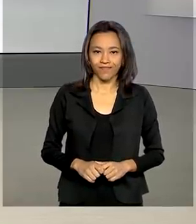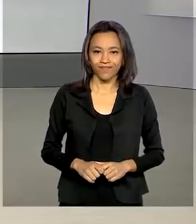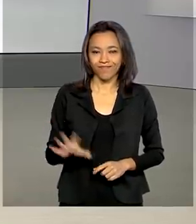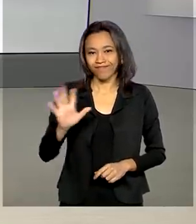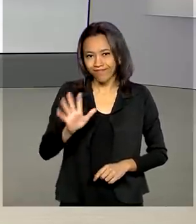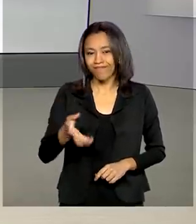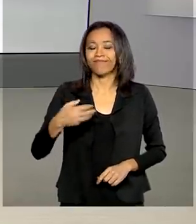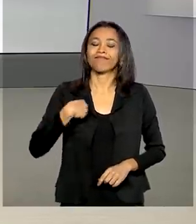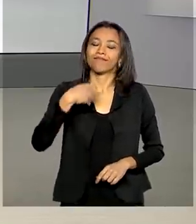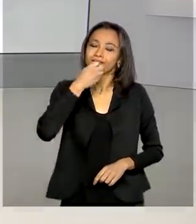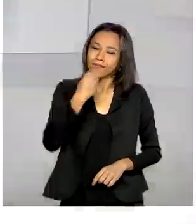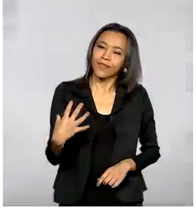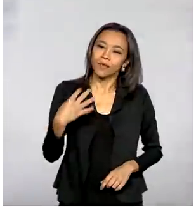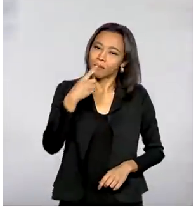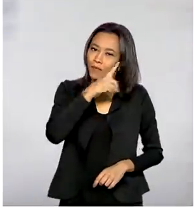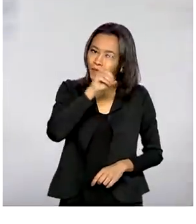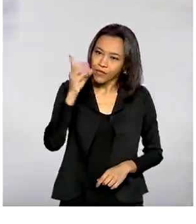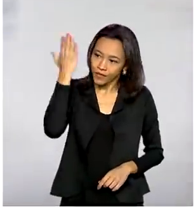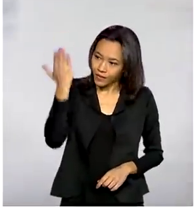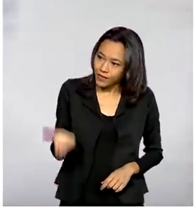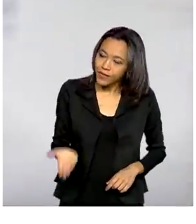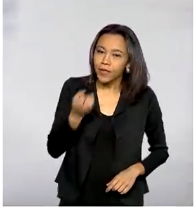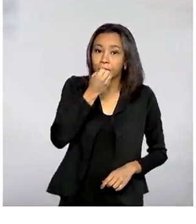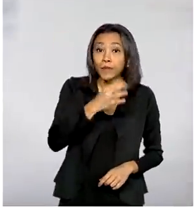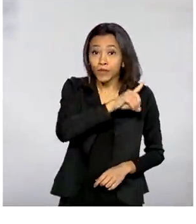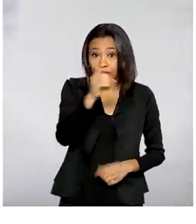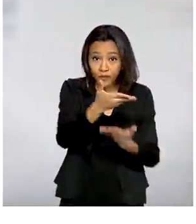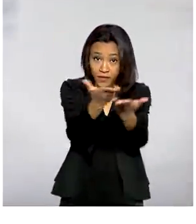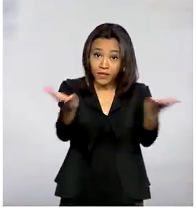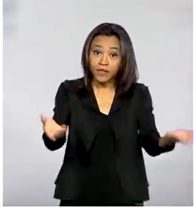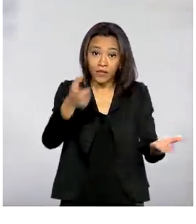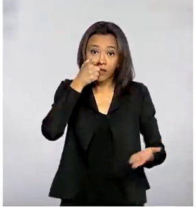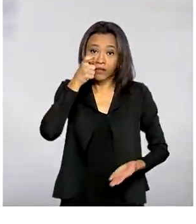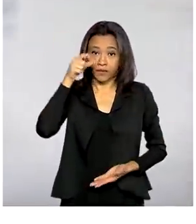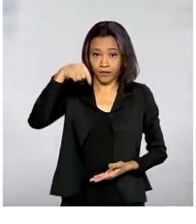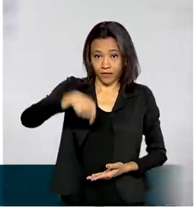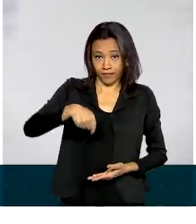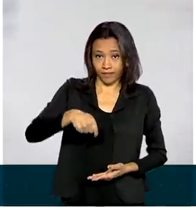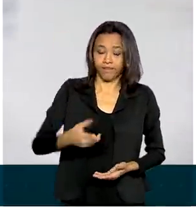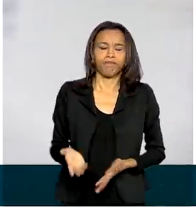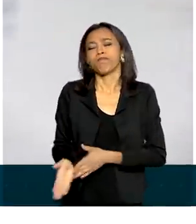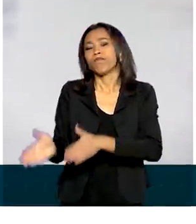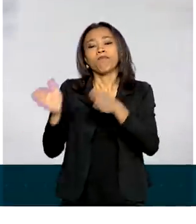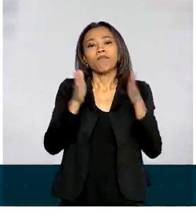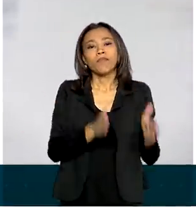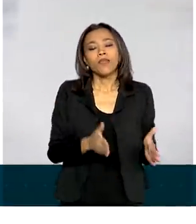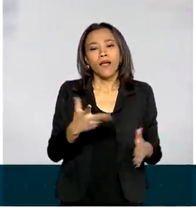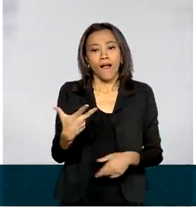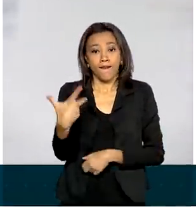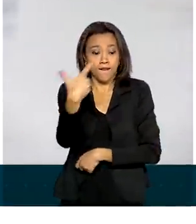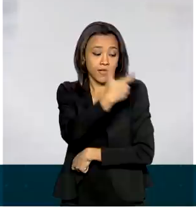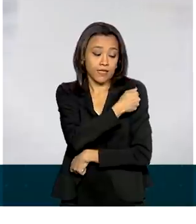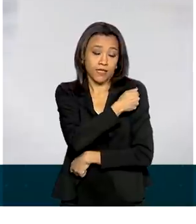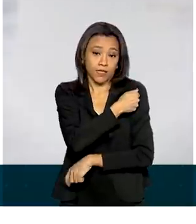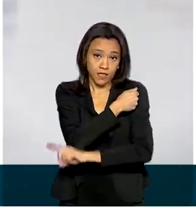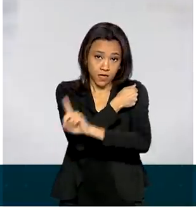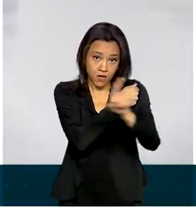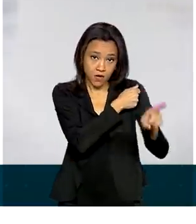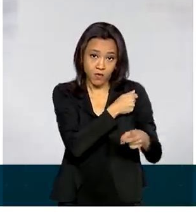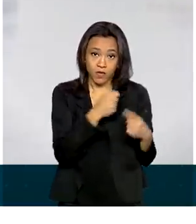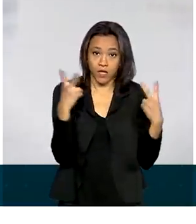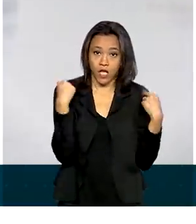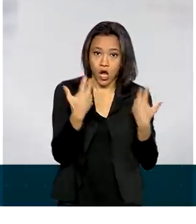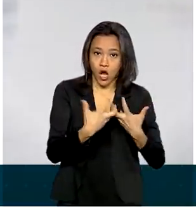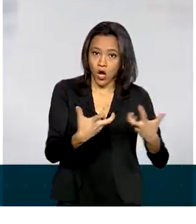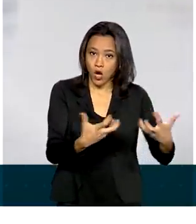Olá, Renata. Bom dia para você. Bom dia para você que acompanha a TV Brasil. A vacinação, além dos caminhoneiros, inclui nesta